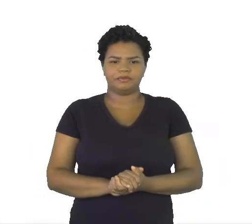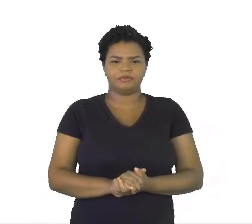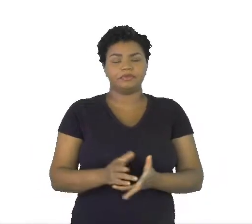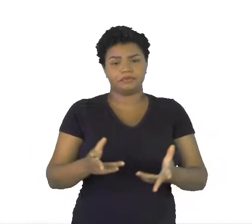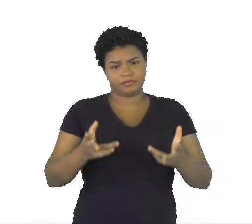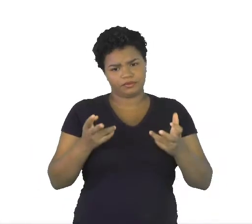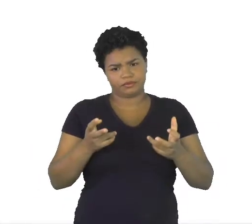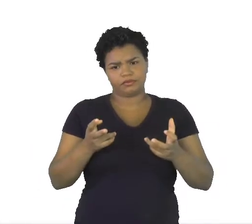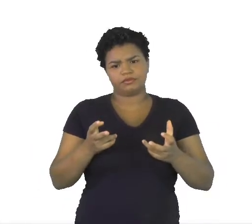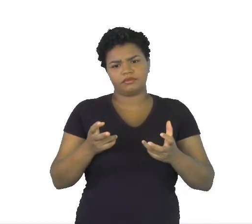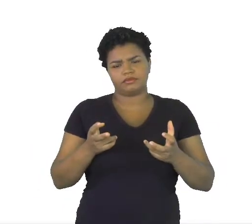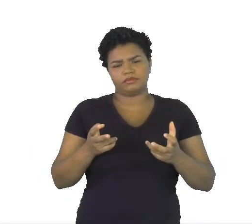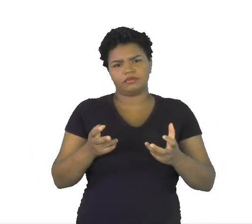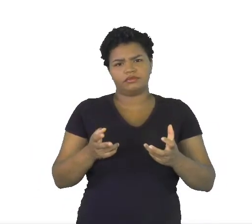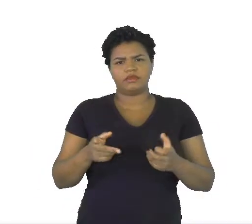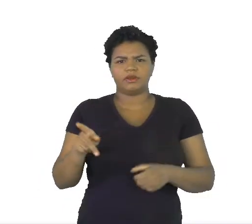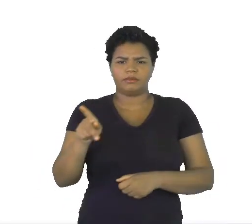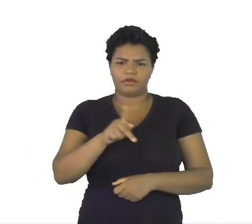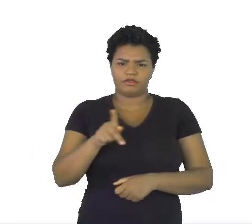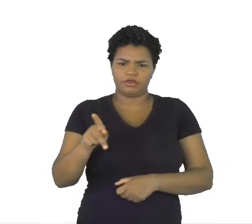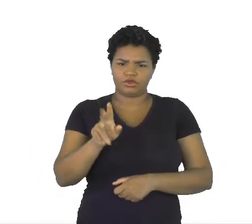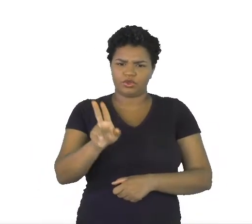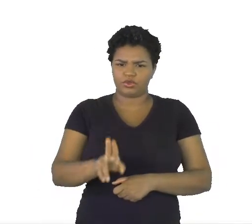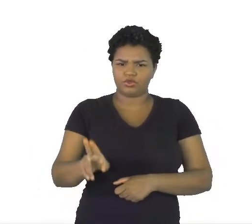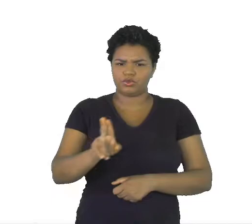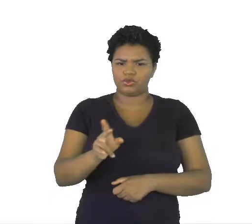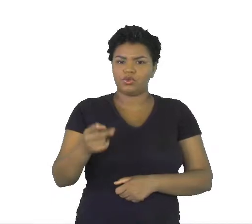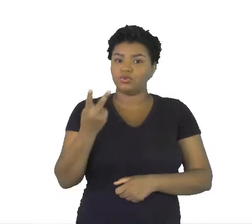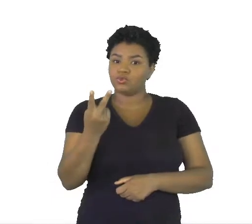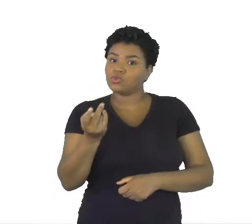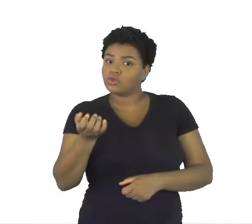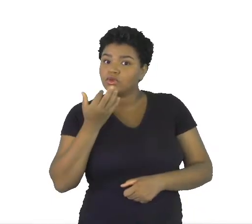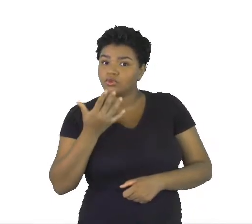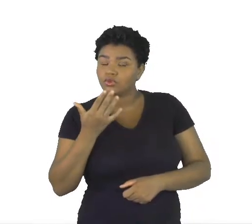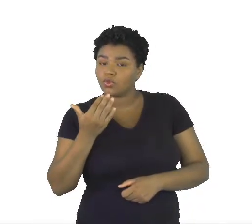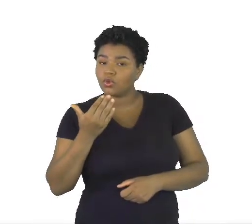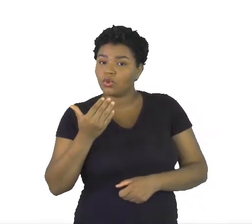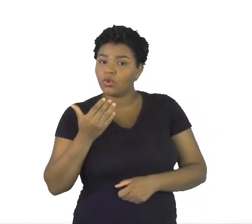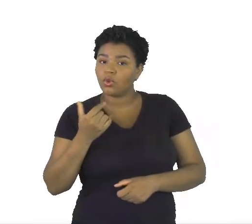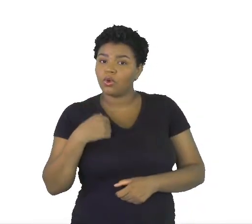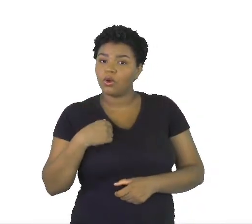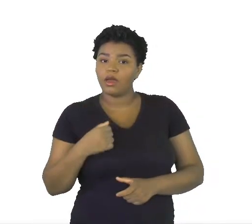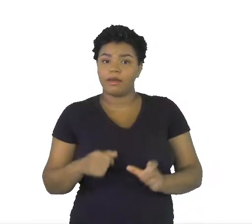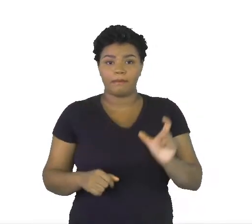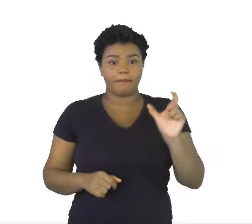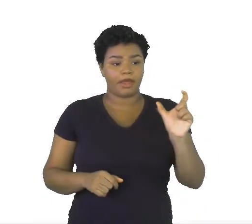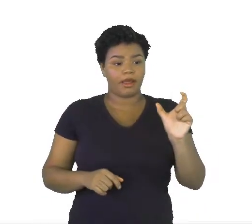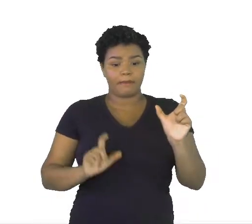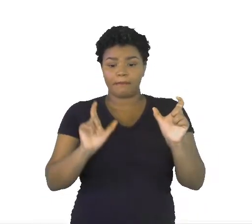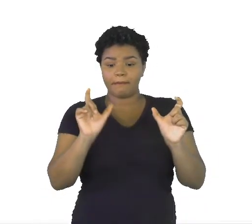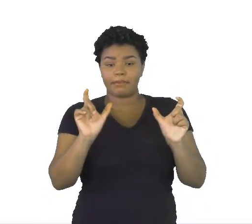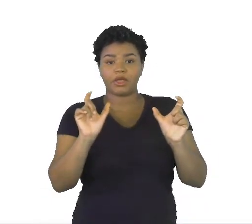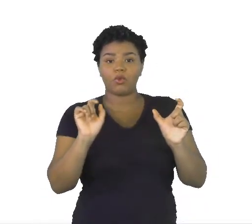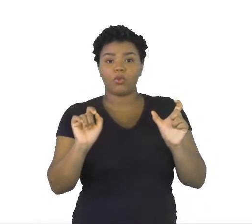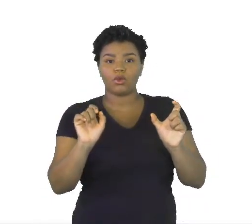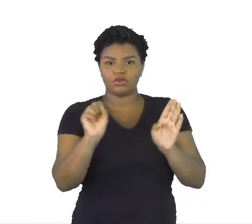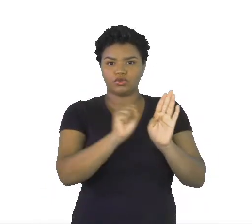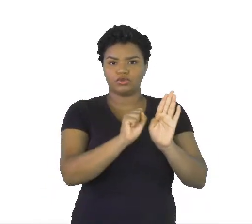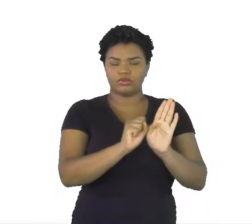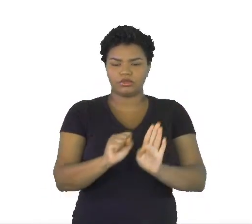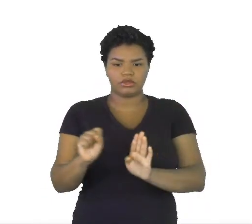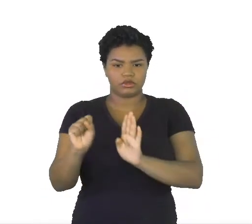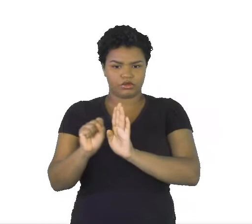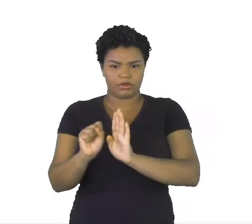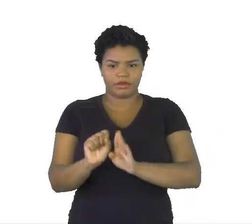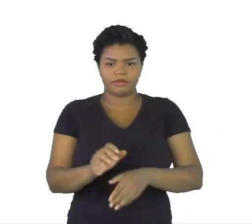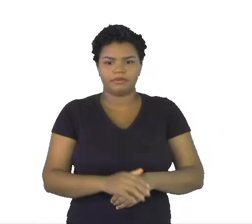Perceba que a professora usou duas cores para separar o gênero do substantivo aqui. O pardal.